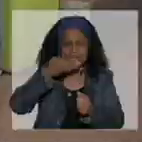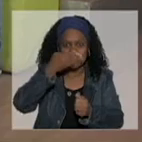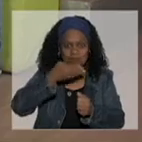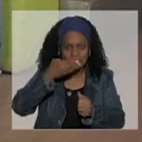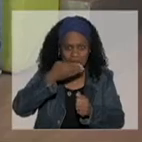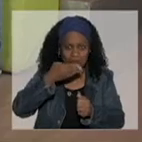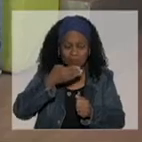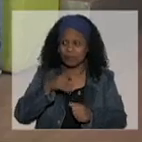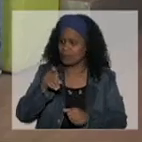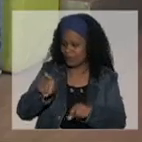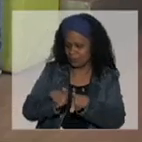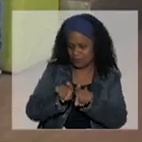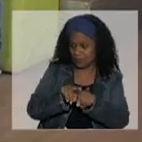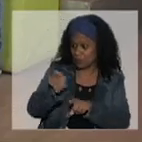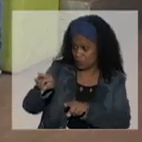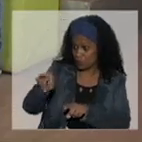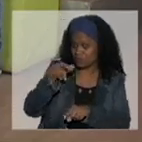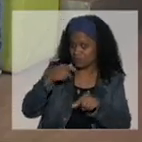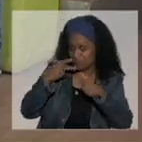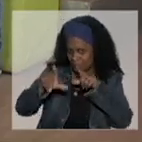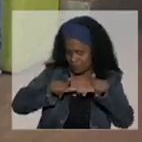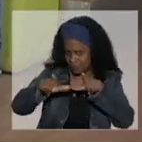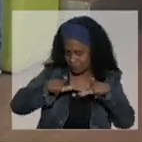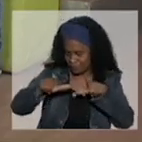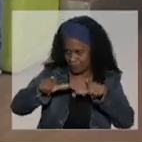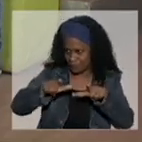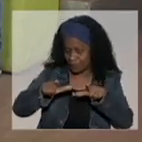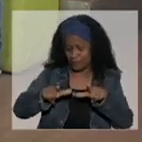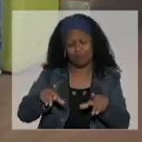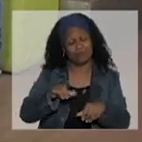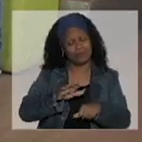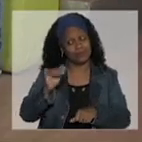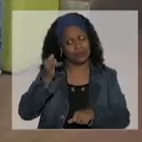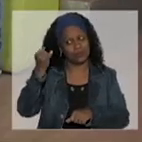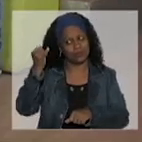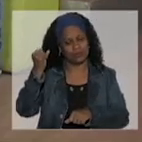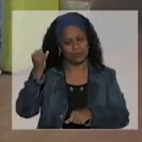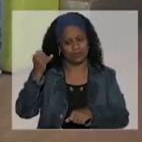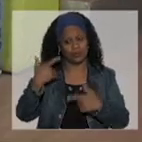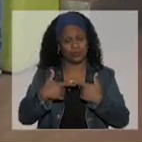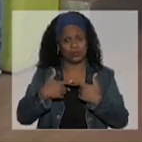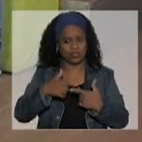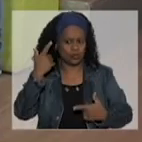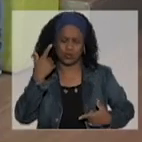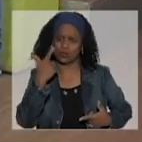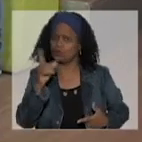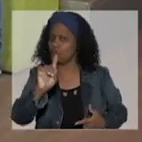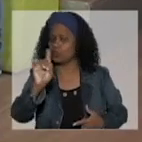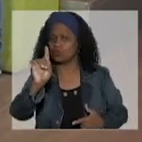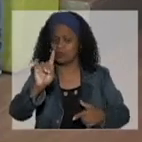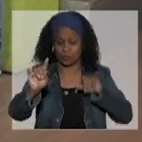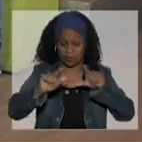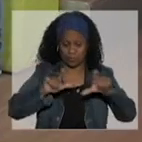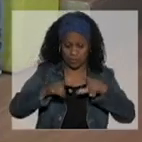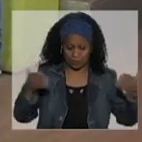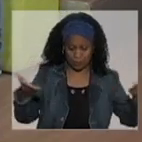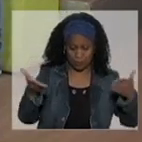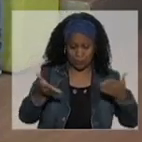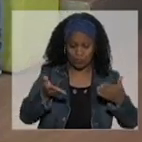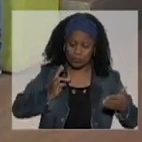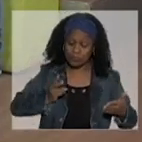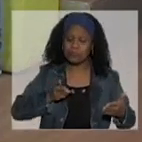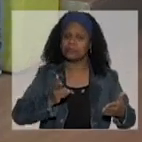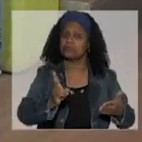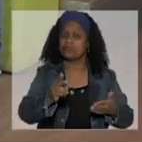amigo ela falou do trabalho é uma outra um outro problema muito grande aqui a gente não consegue hoje um trabalho e